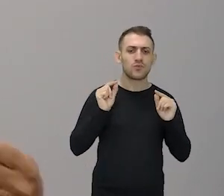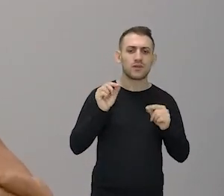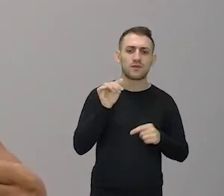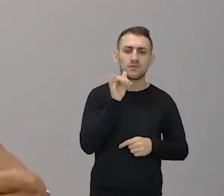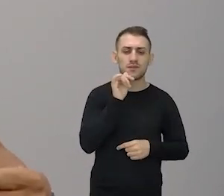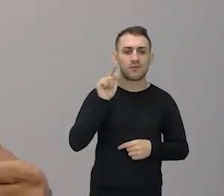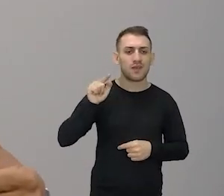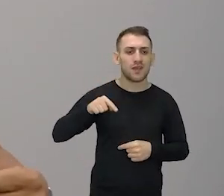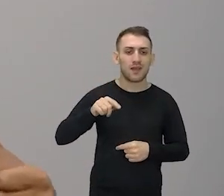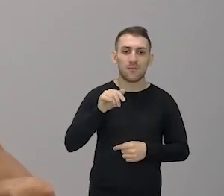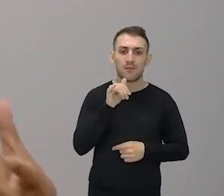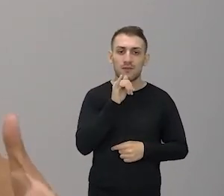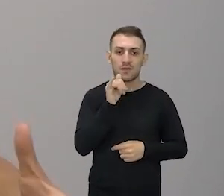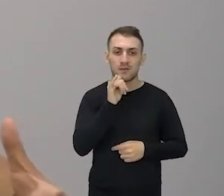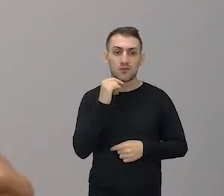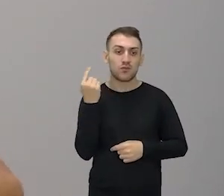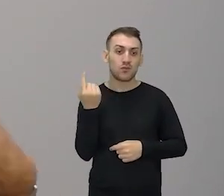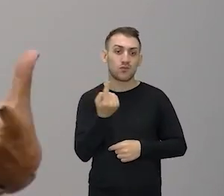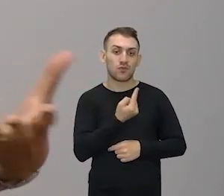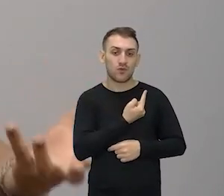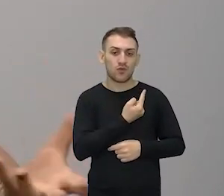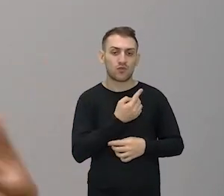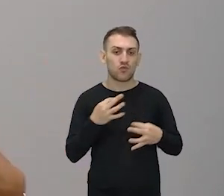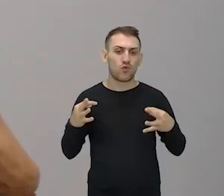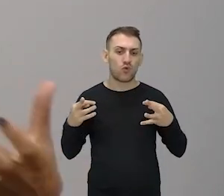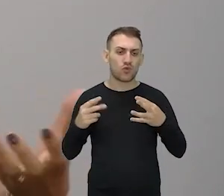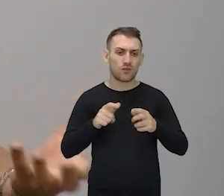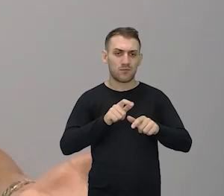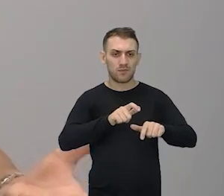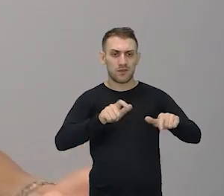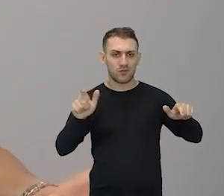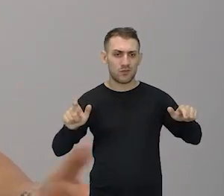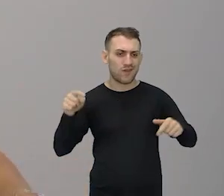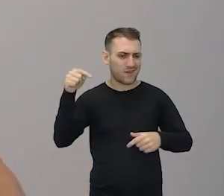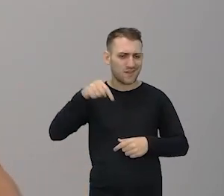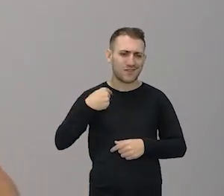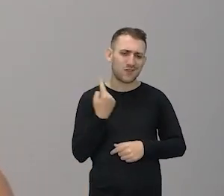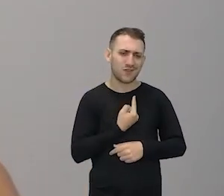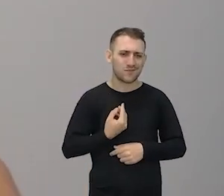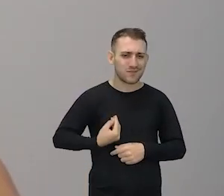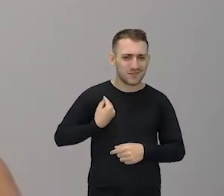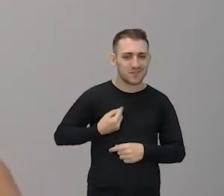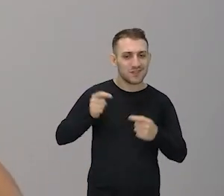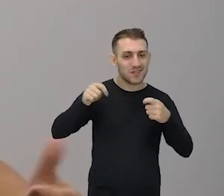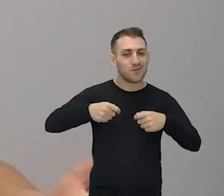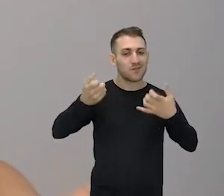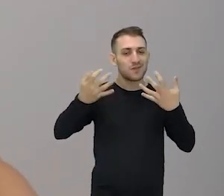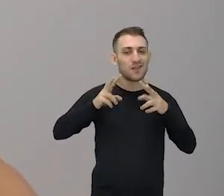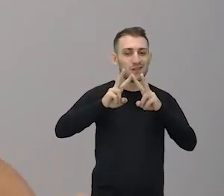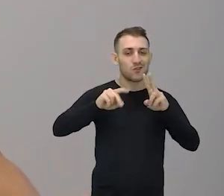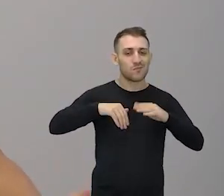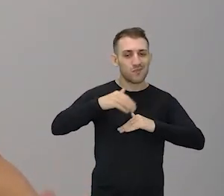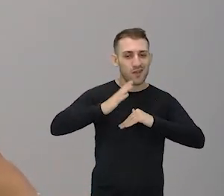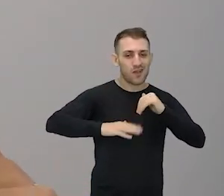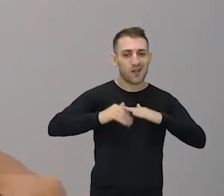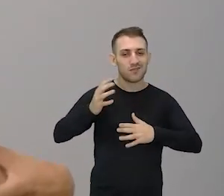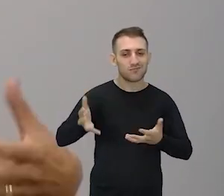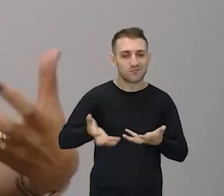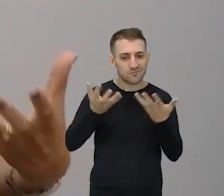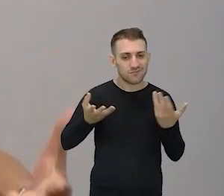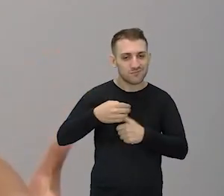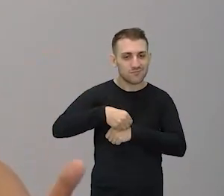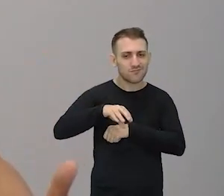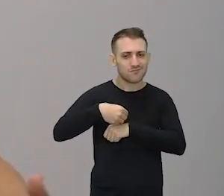é que a gente, né, todo mundo, aqui estamos, né, para falar de práticas inspiradoras.